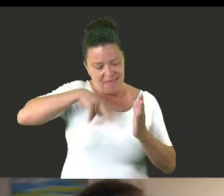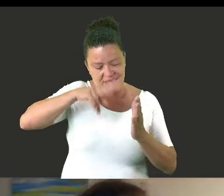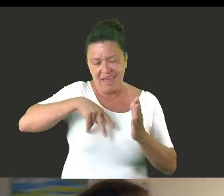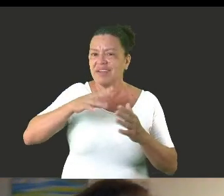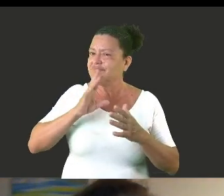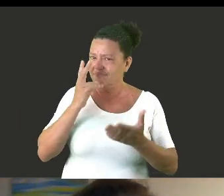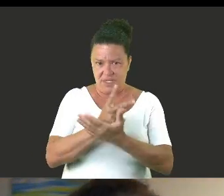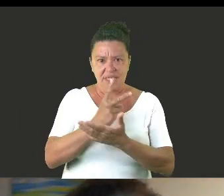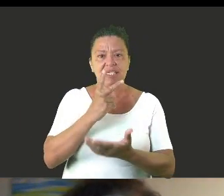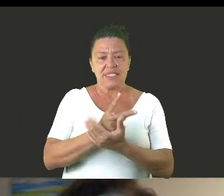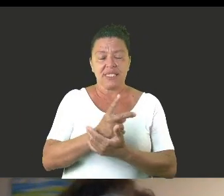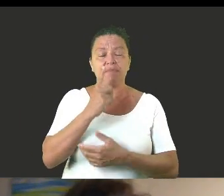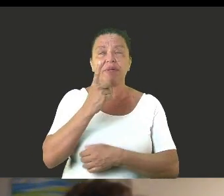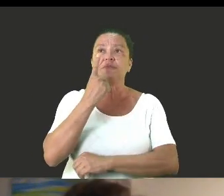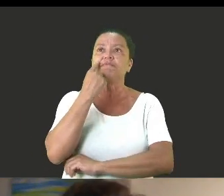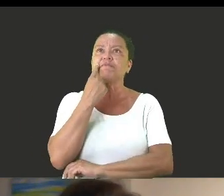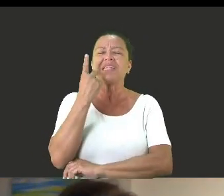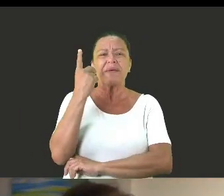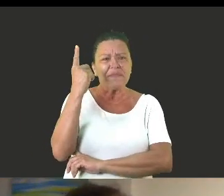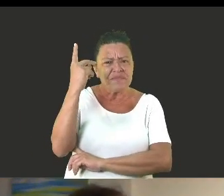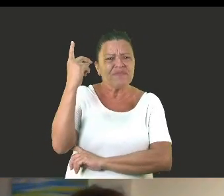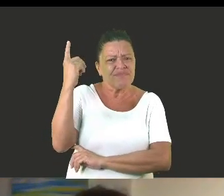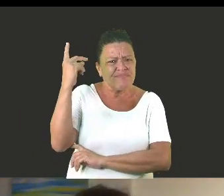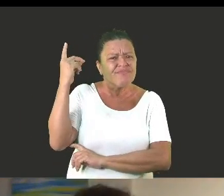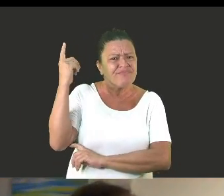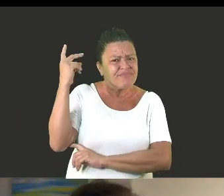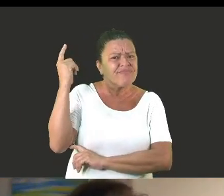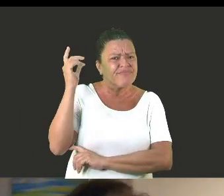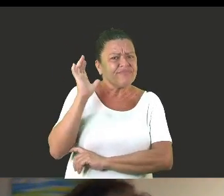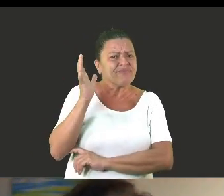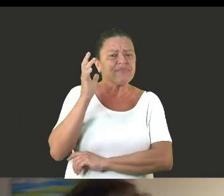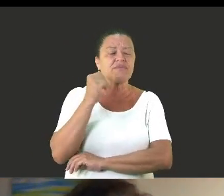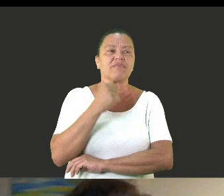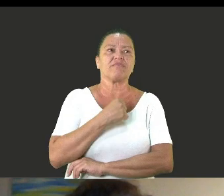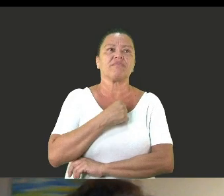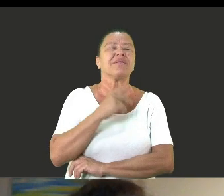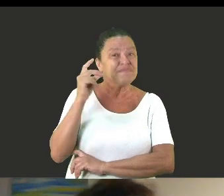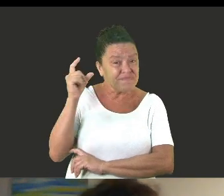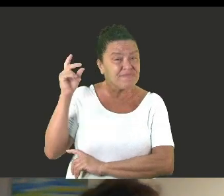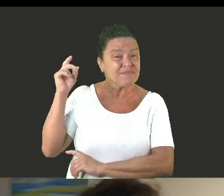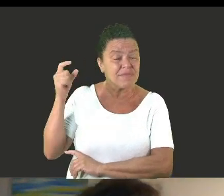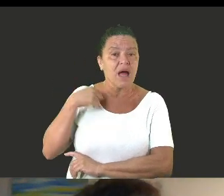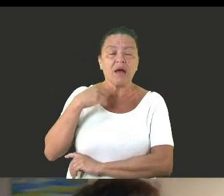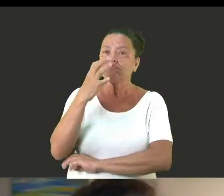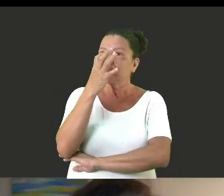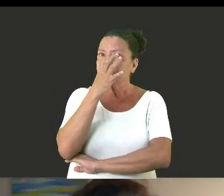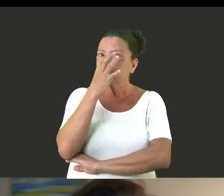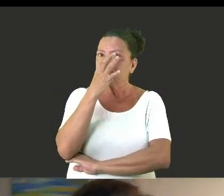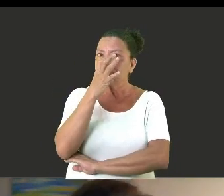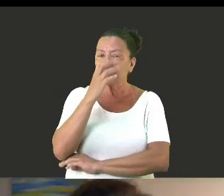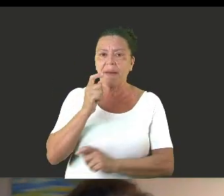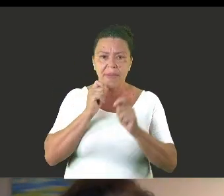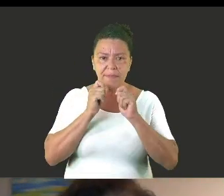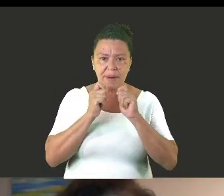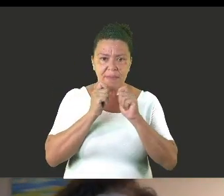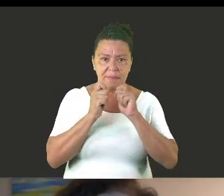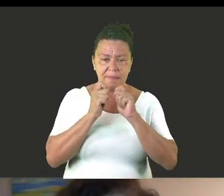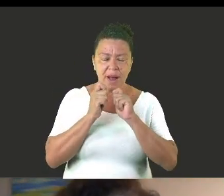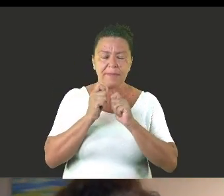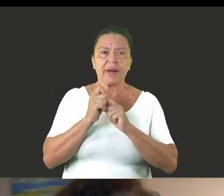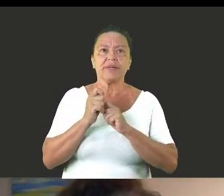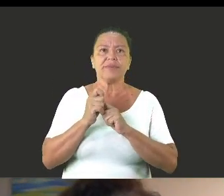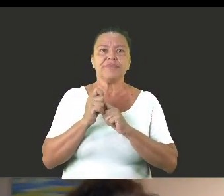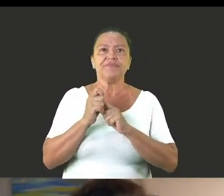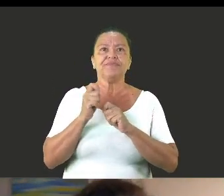disso. E uma vez, há muito tempo atrás mesmo, assistindo a uma entrevista do Dr.